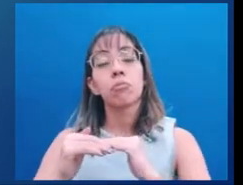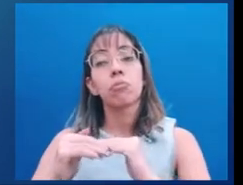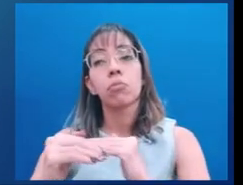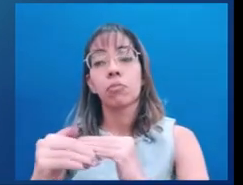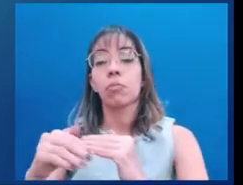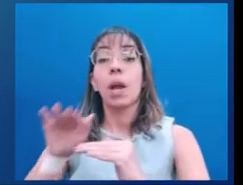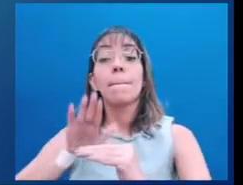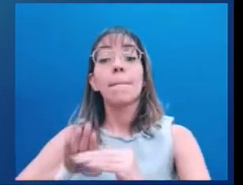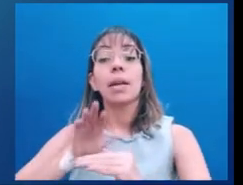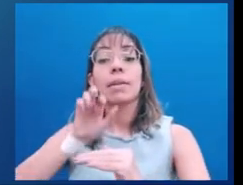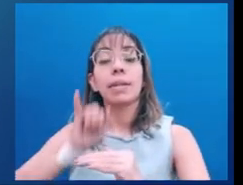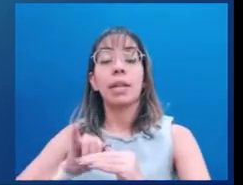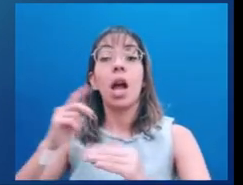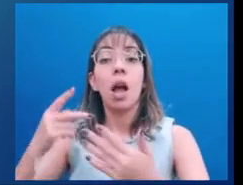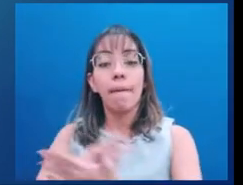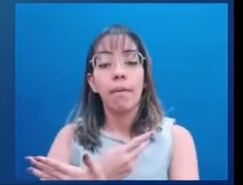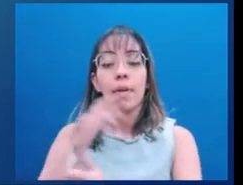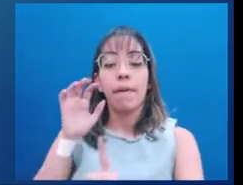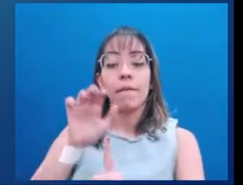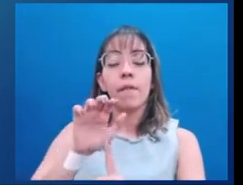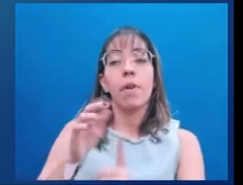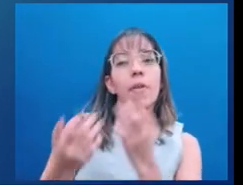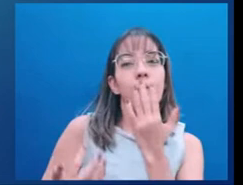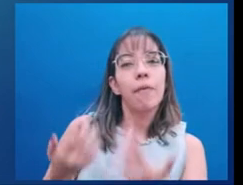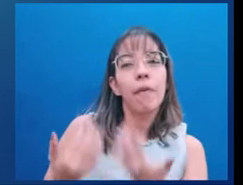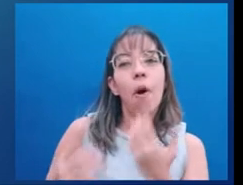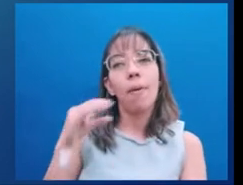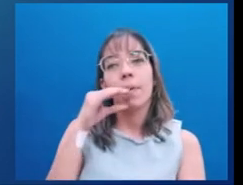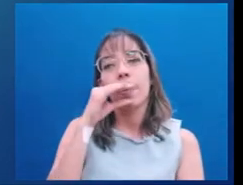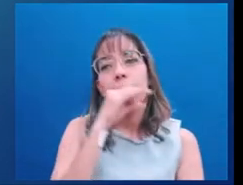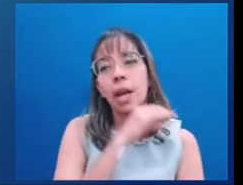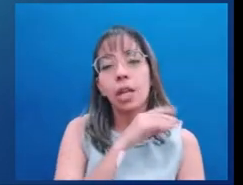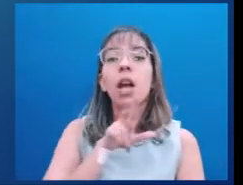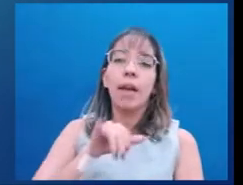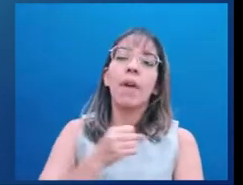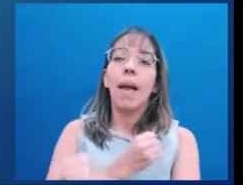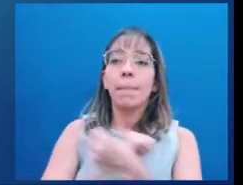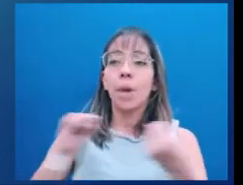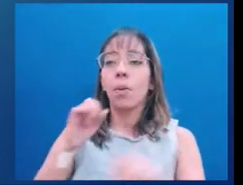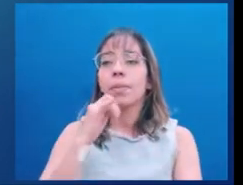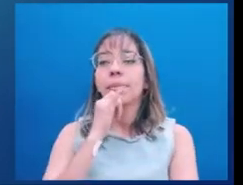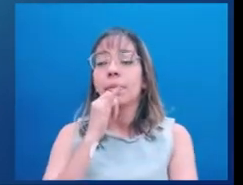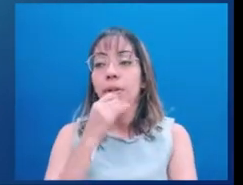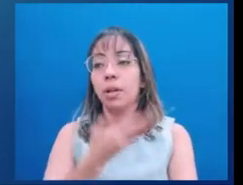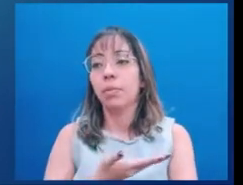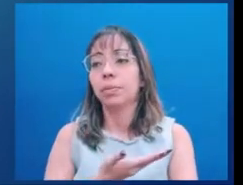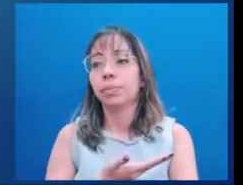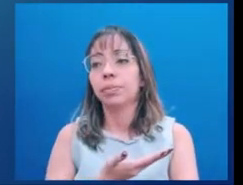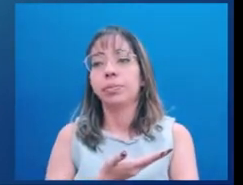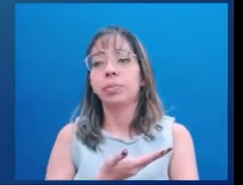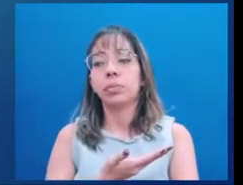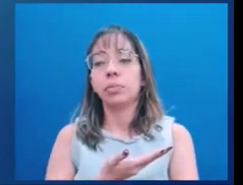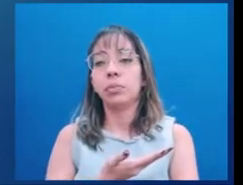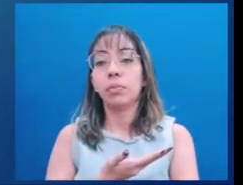tornar instáveis quando submetidas a temperaturas e pressões elevadas. Então, um exemplo é o anidrido acético de cromato de amônio, que